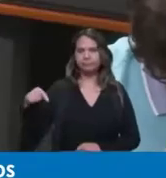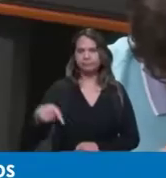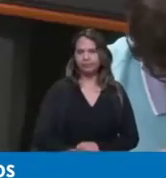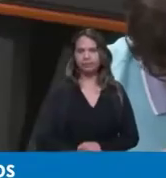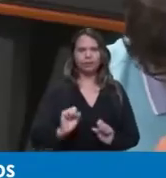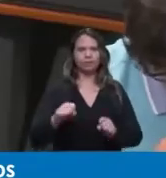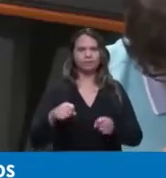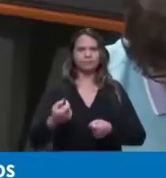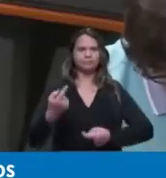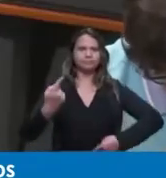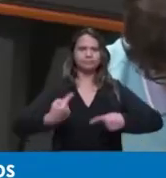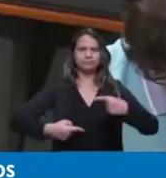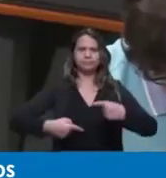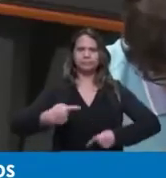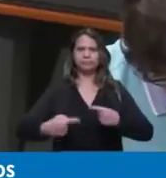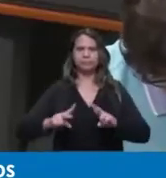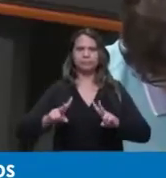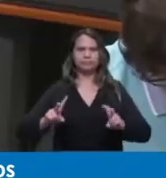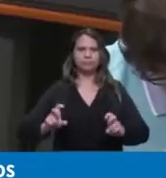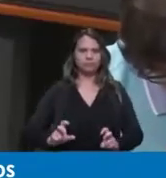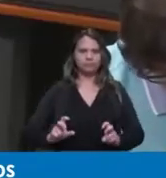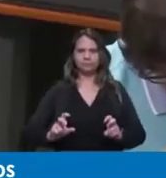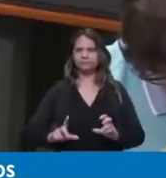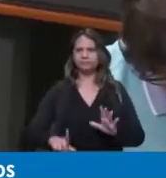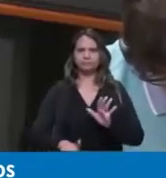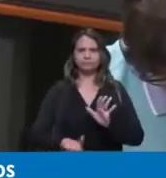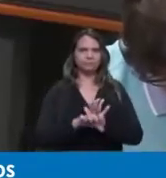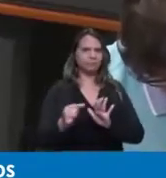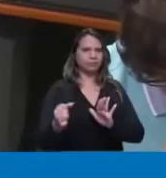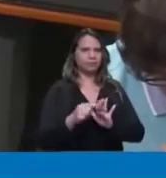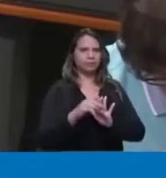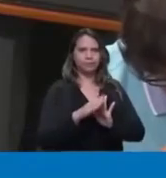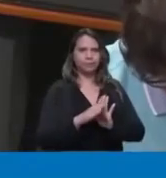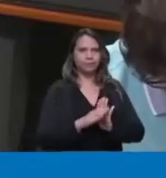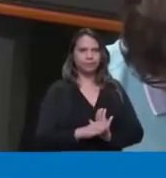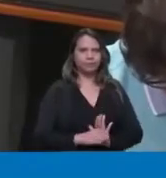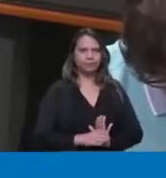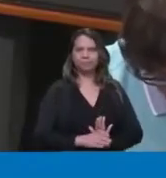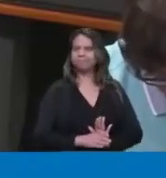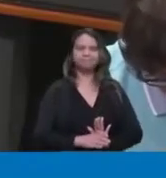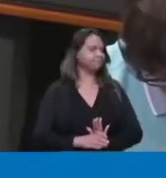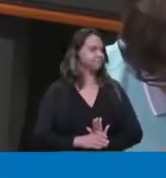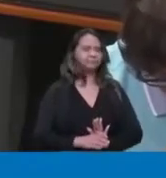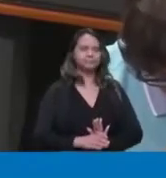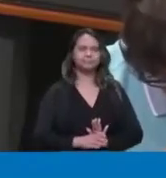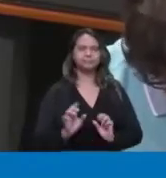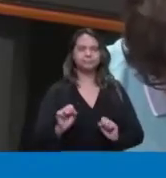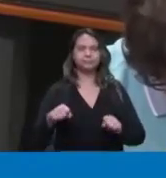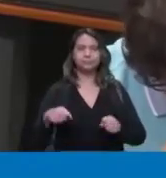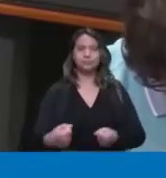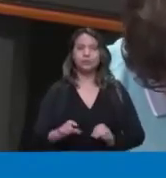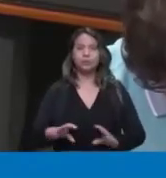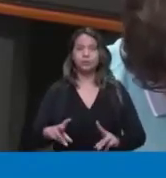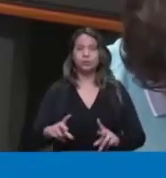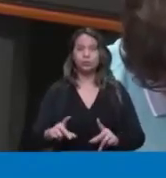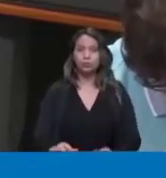defender apenas as pessoas abrangidas pelas legislações específicas sobre fibromialgia. Viemos defender também todas